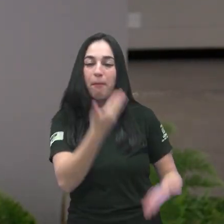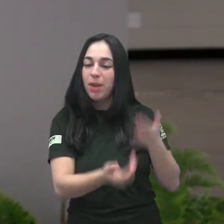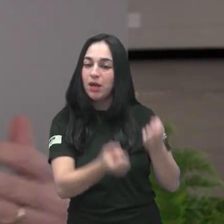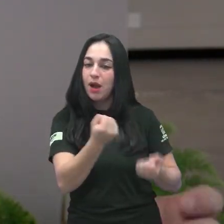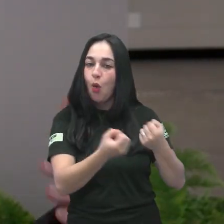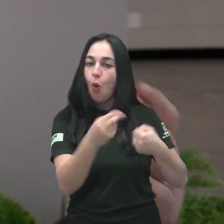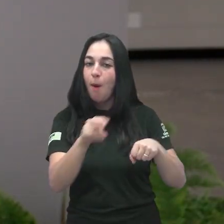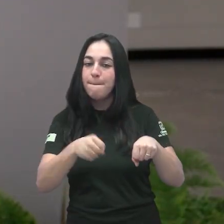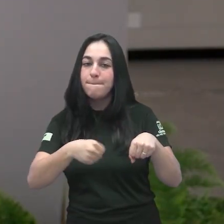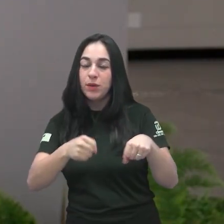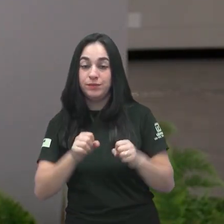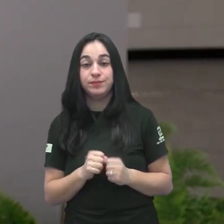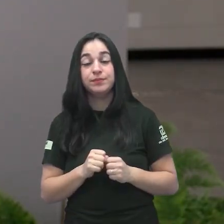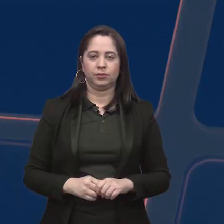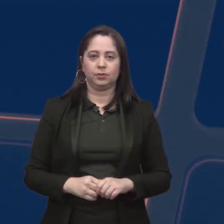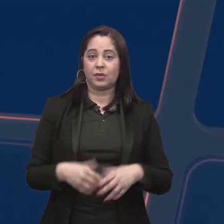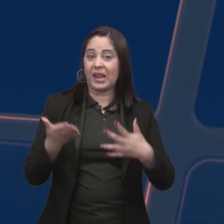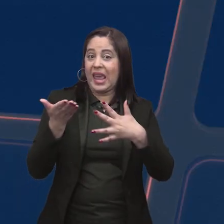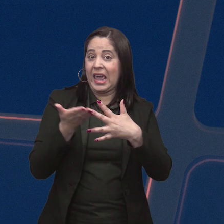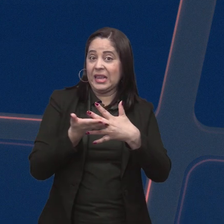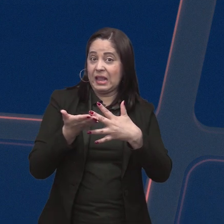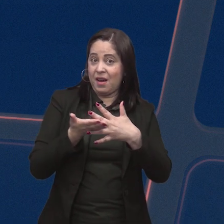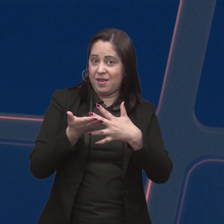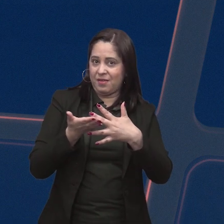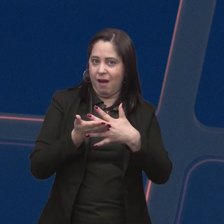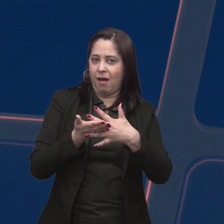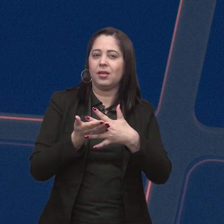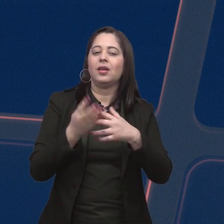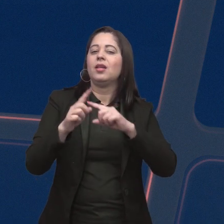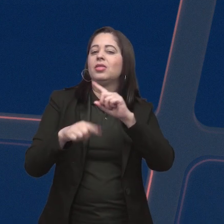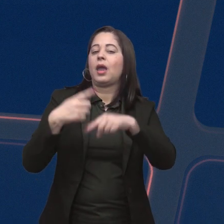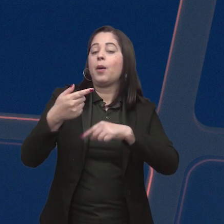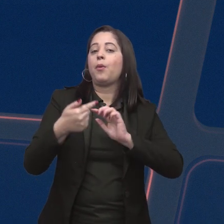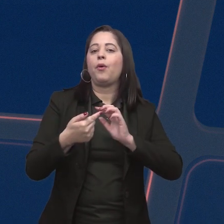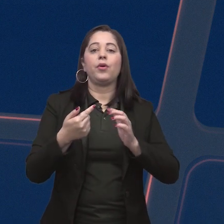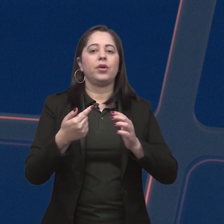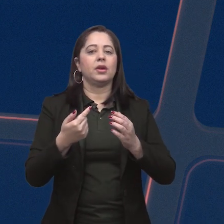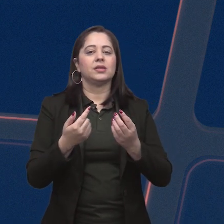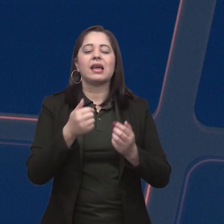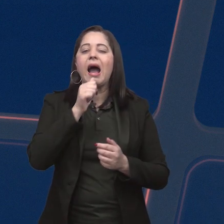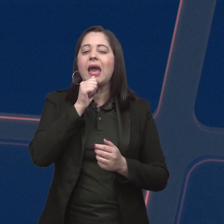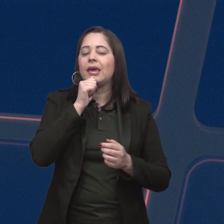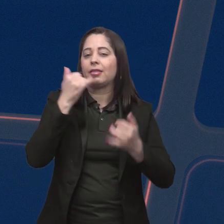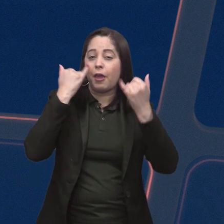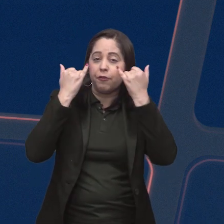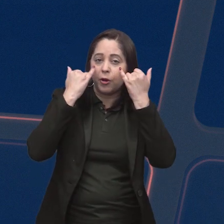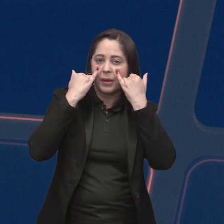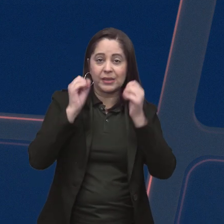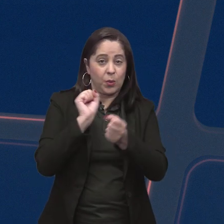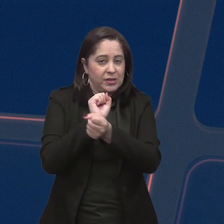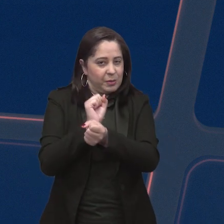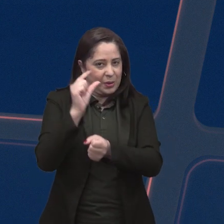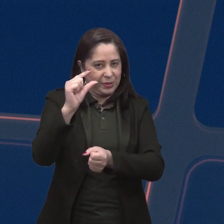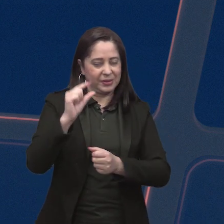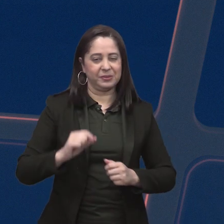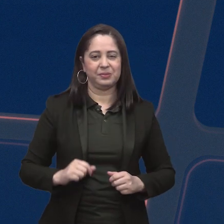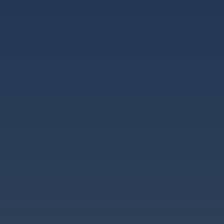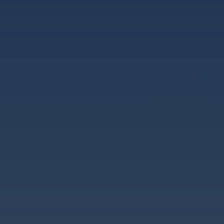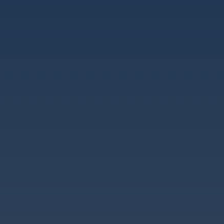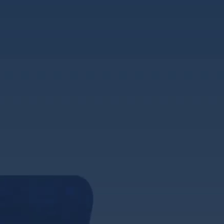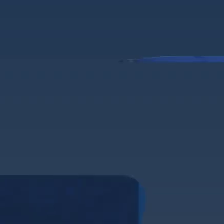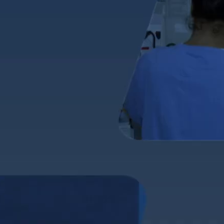comprou, seja a moto ou a bicicleta. Primeiro intervalo aqui no Semana Legislativa e daqui a pouco tem mais aqui na TV Câmara. Não saia